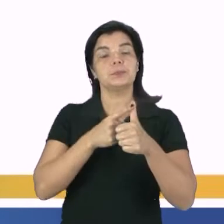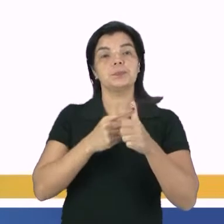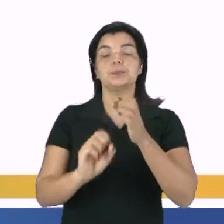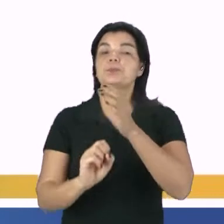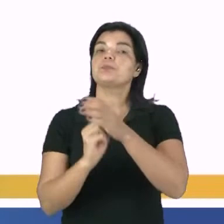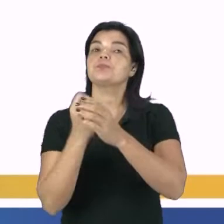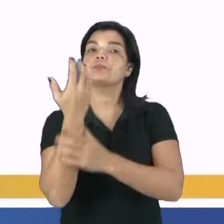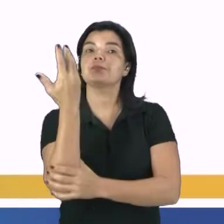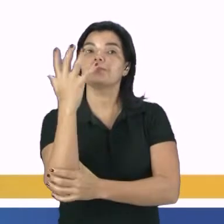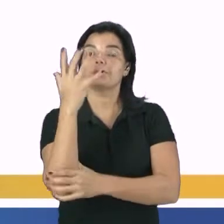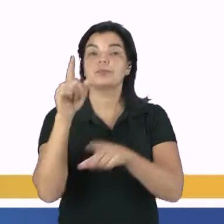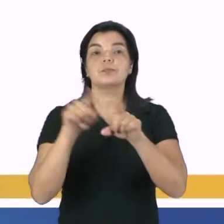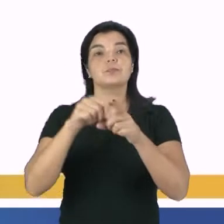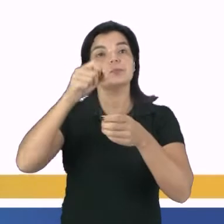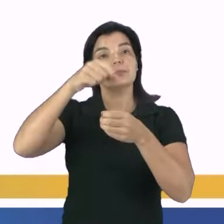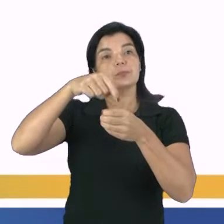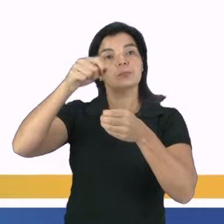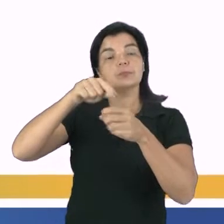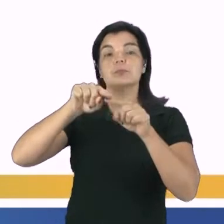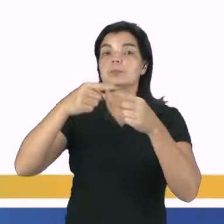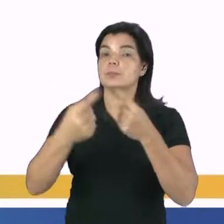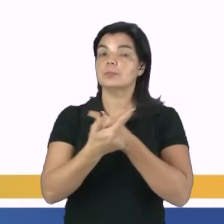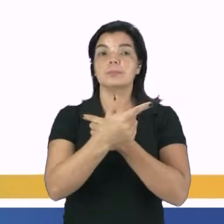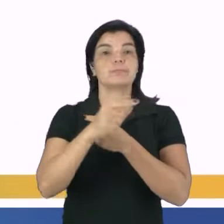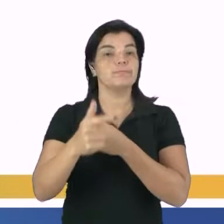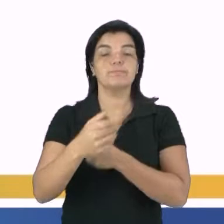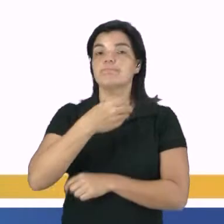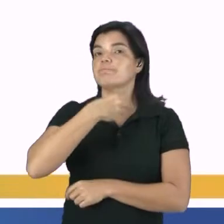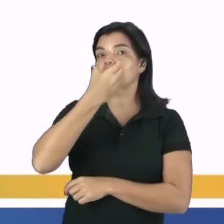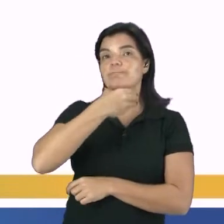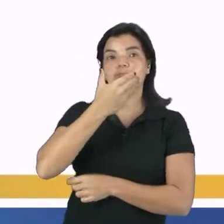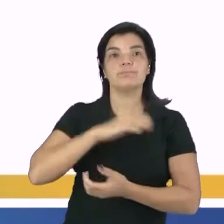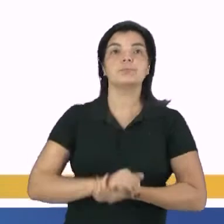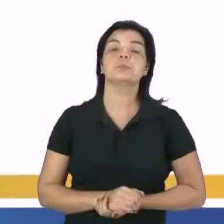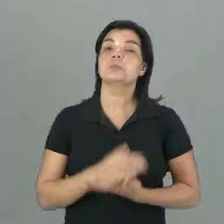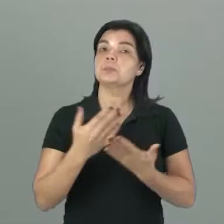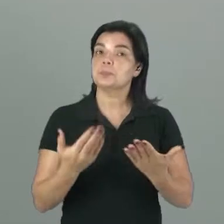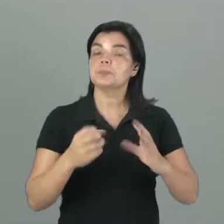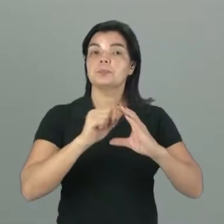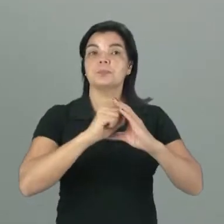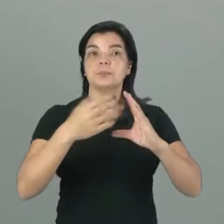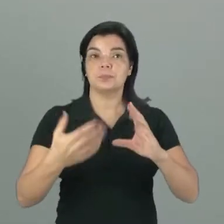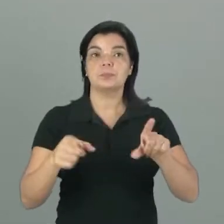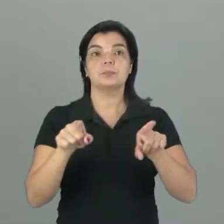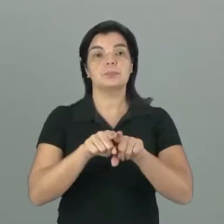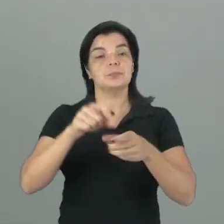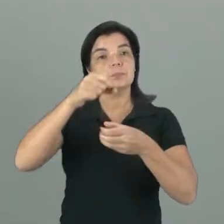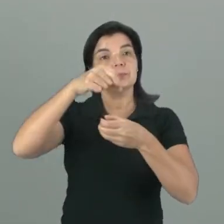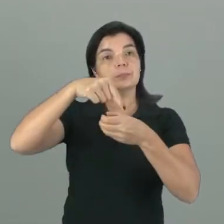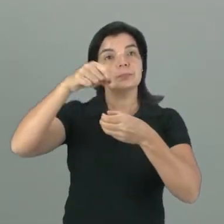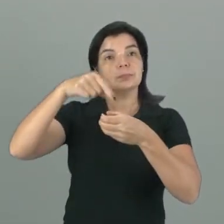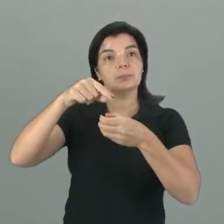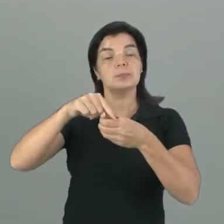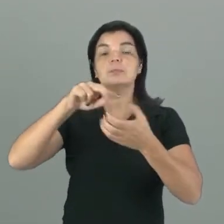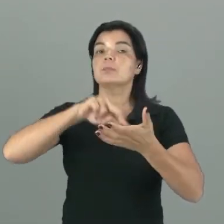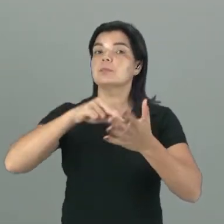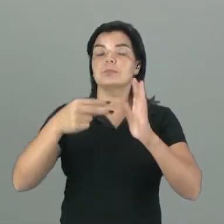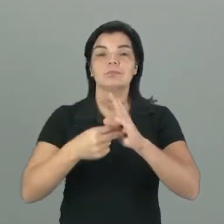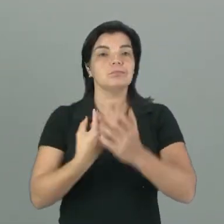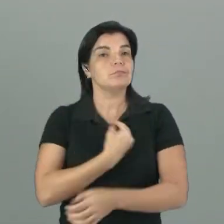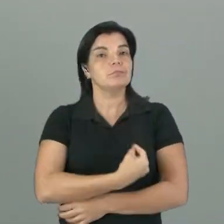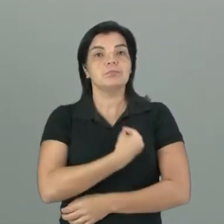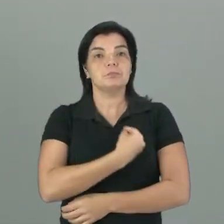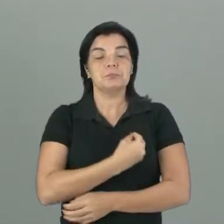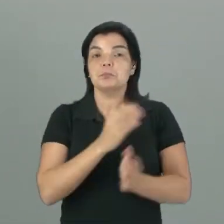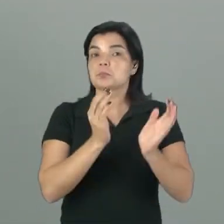plantas produtoras de sementes, mas que não produzem frutos. Então, essa característica de semente não estava presente em